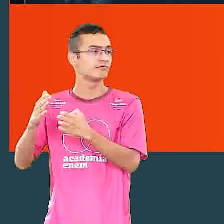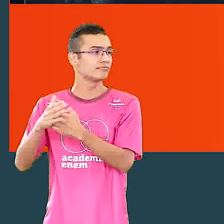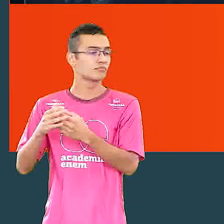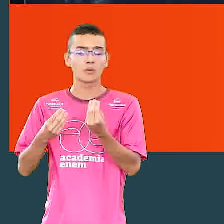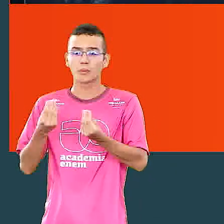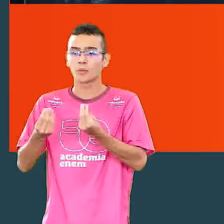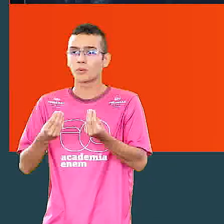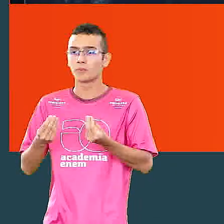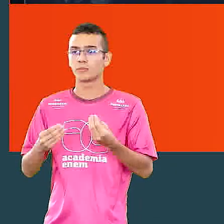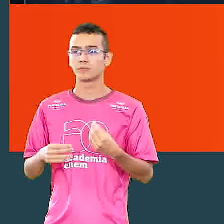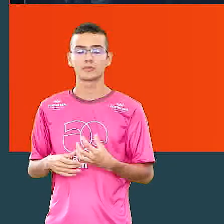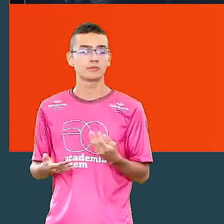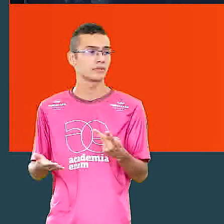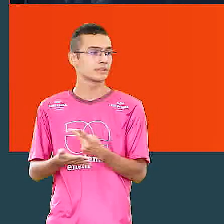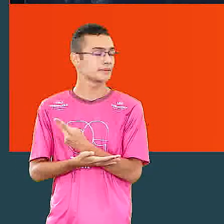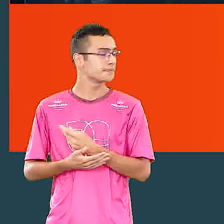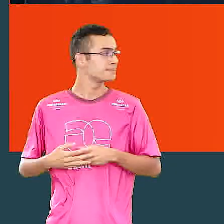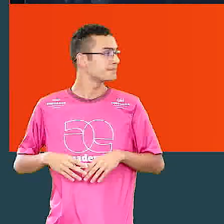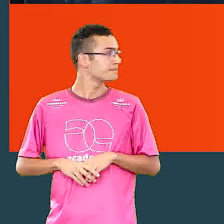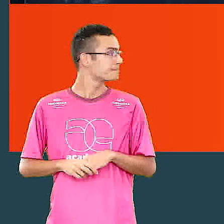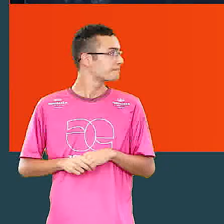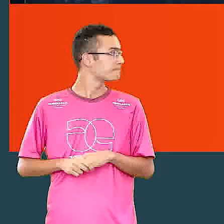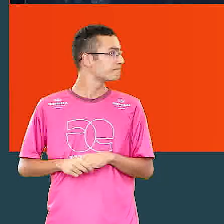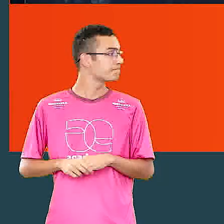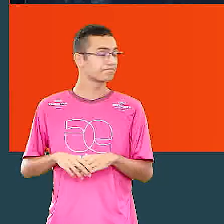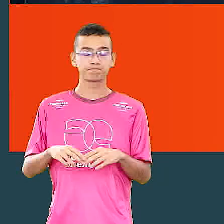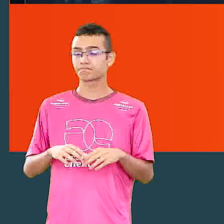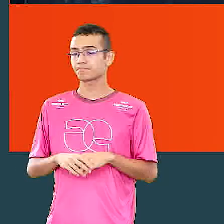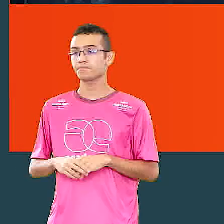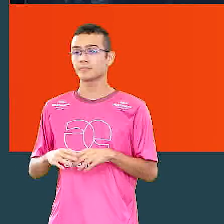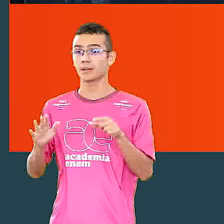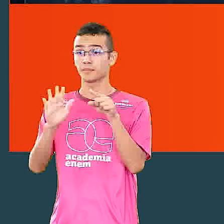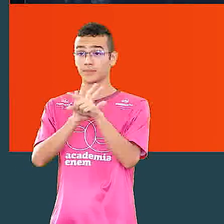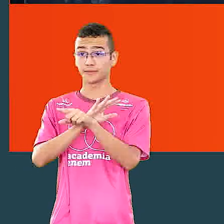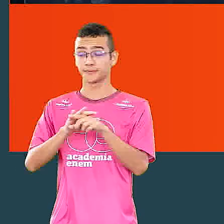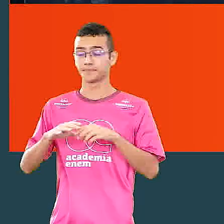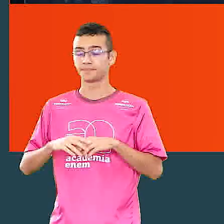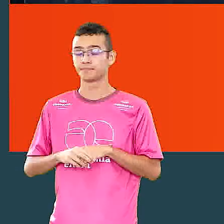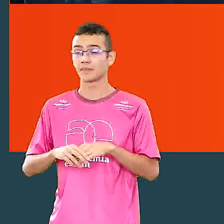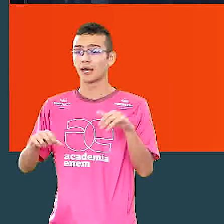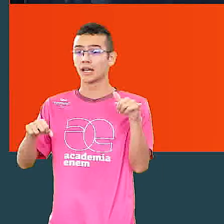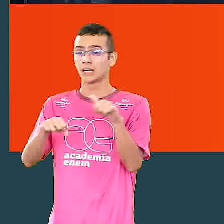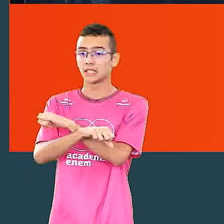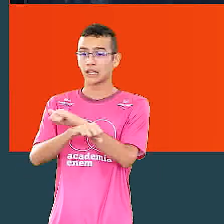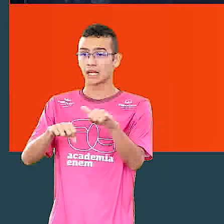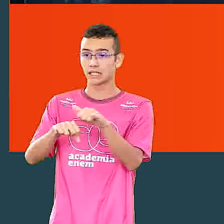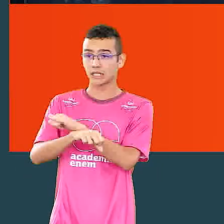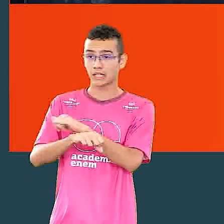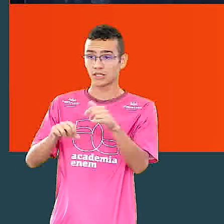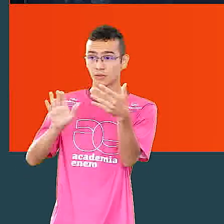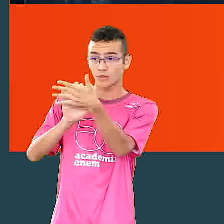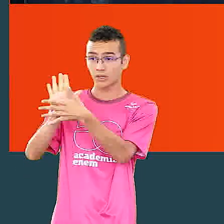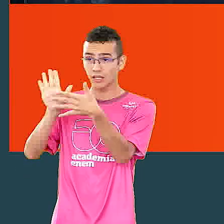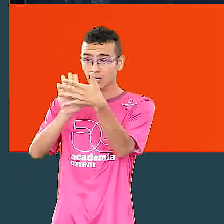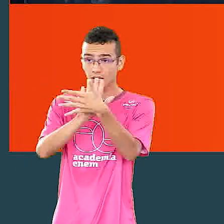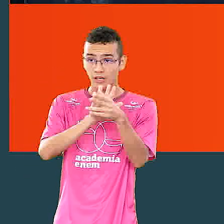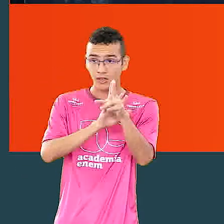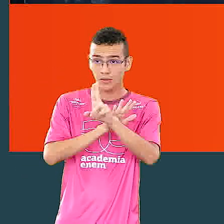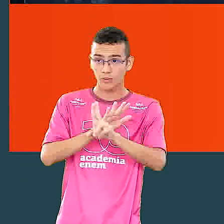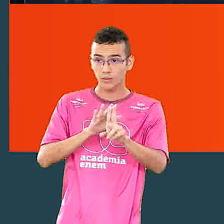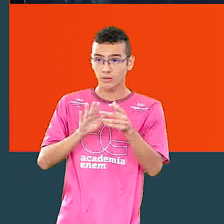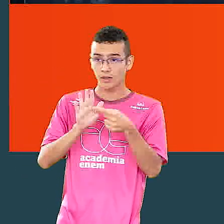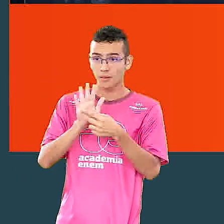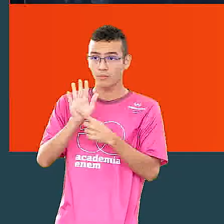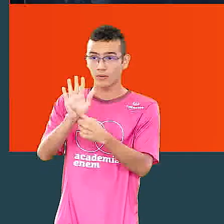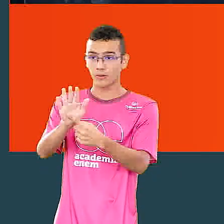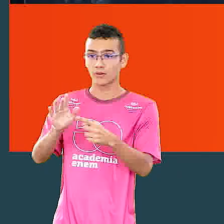aí. As estratégias empregadas pelos textos para abordar o impacto da Revolução Industrial sobre a sociedade